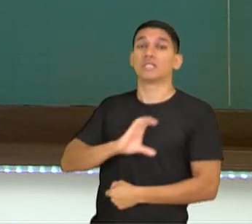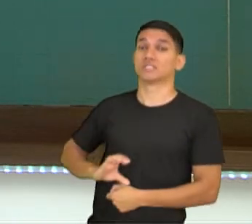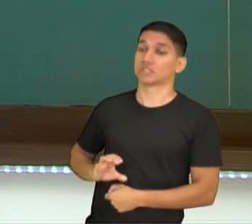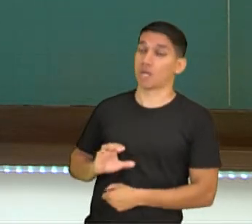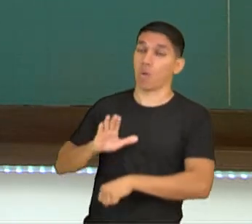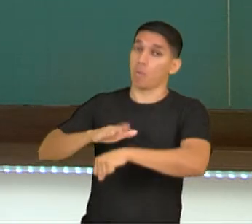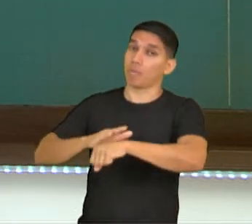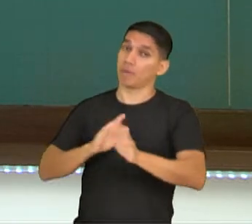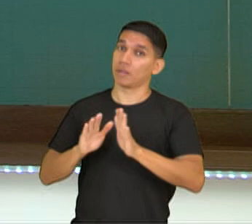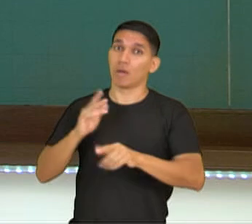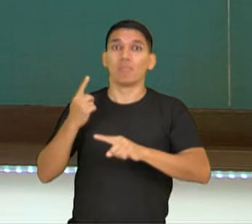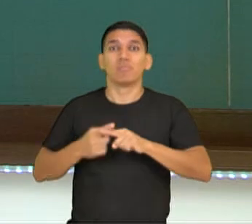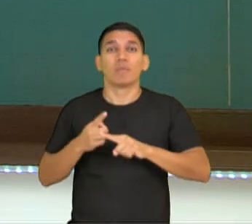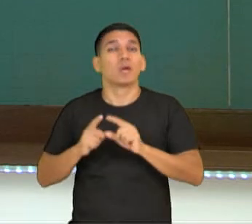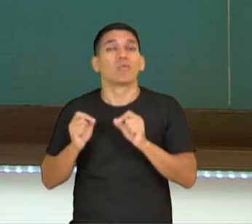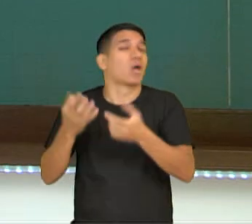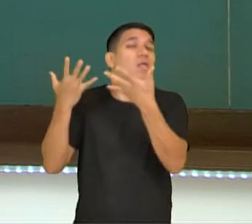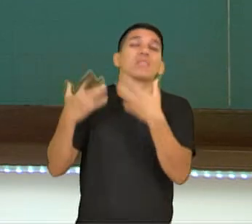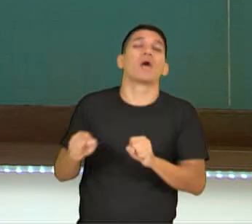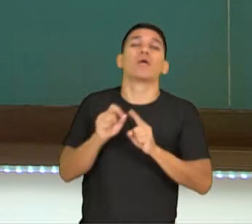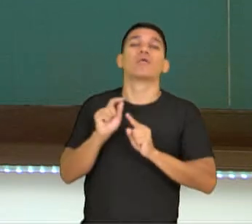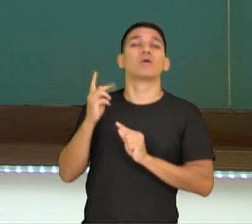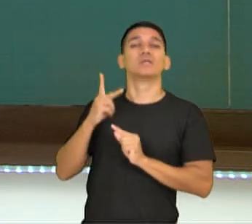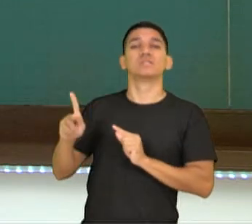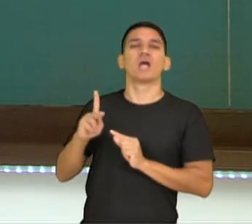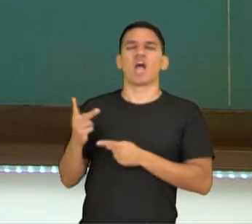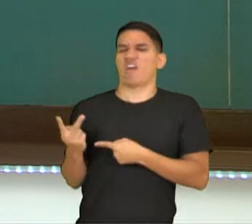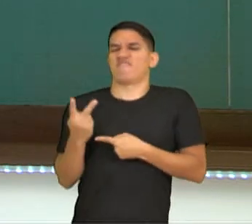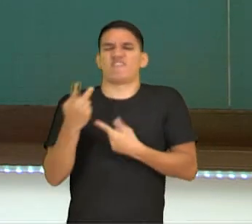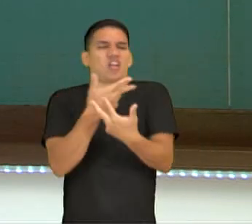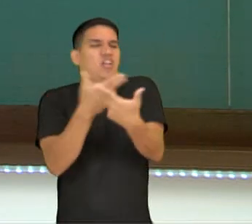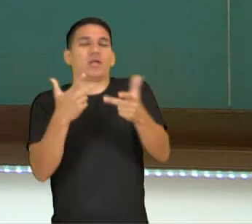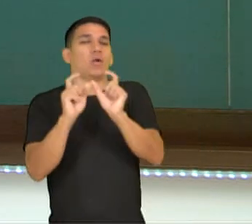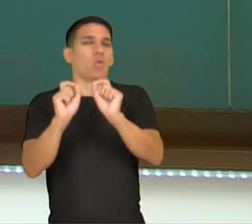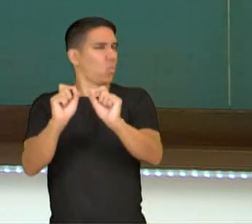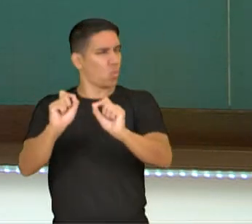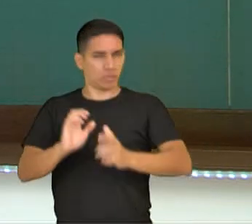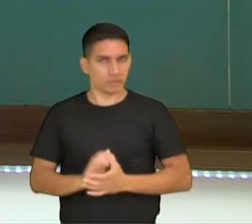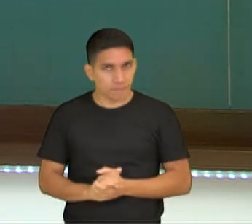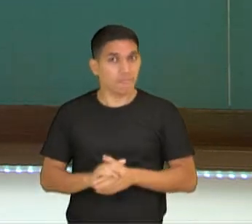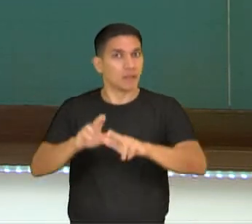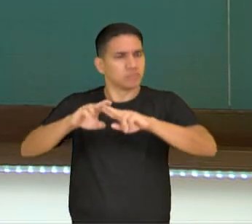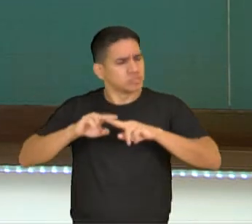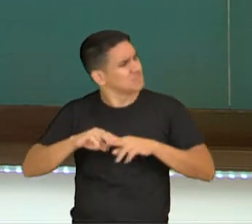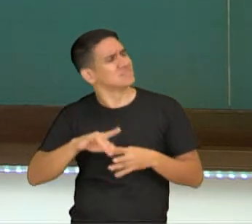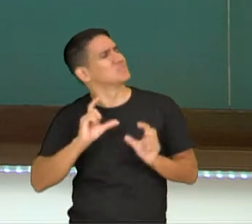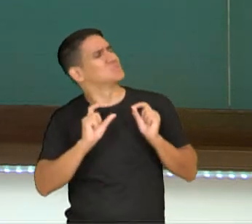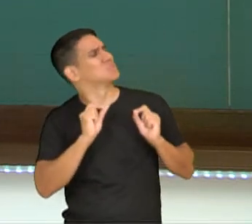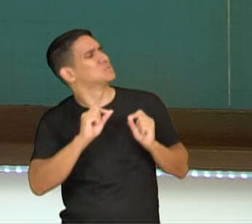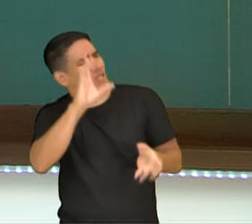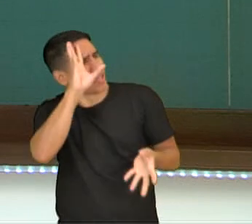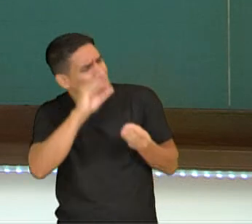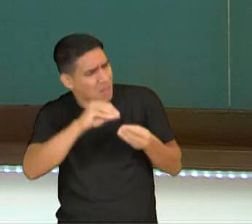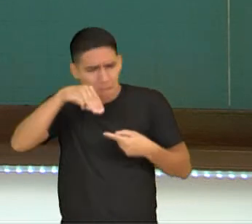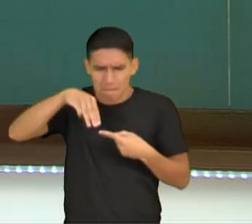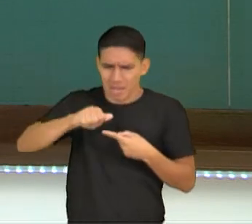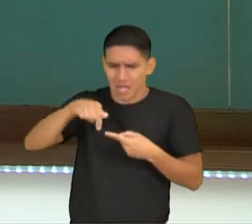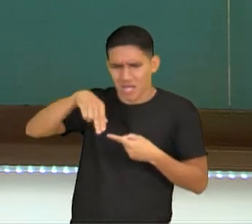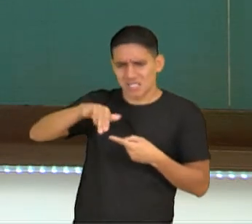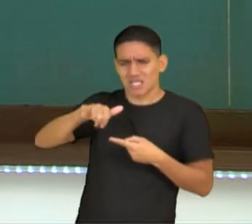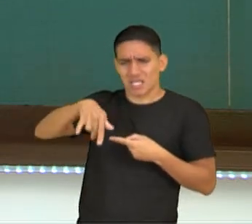justamente porque desconsiderava, né, o valor das coisas, e por isso era necessário entender, né, no maniqueísmo